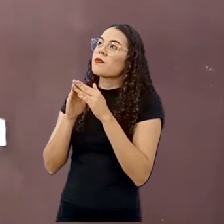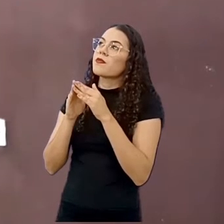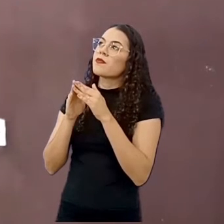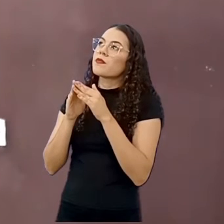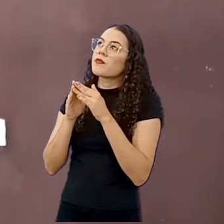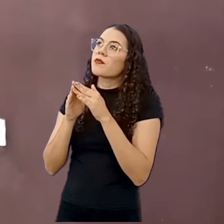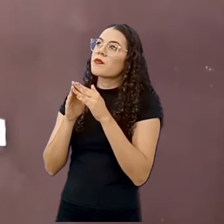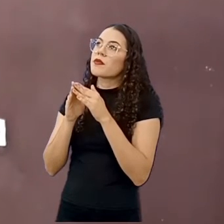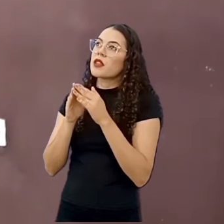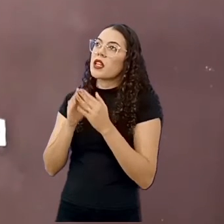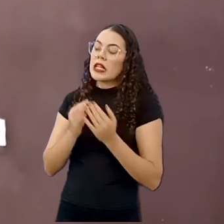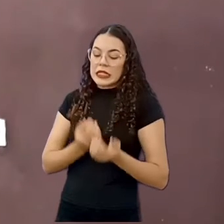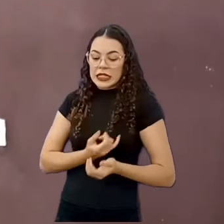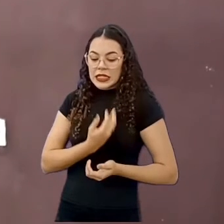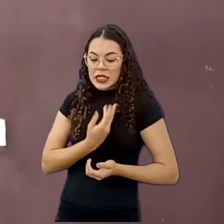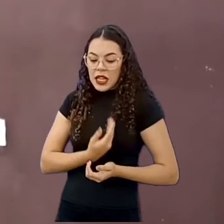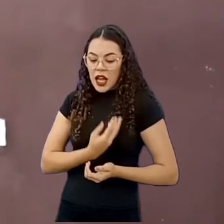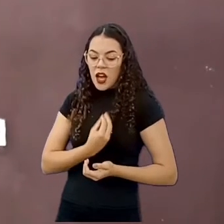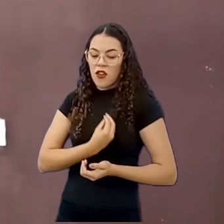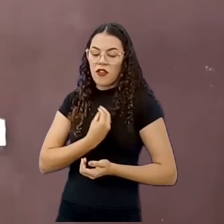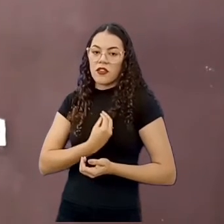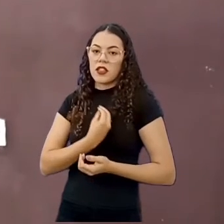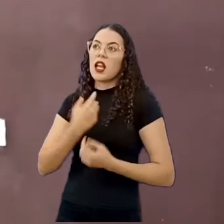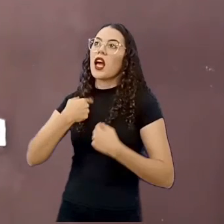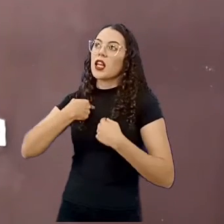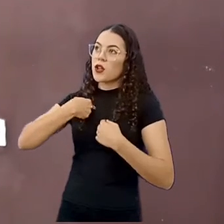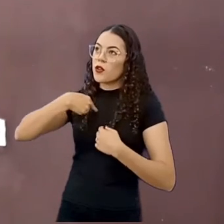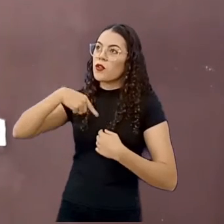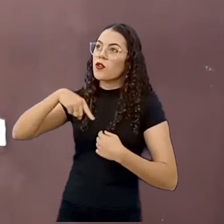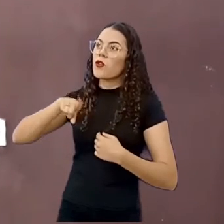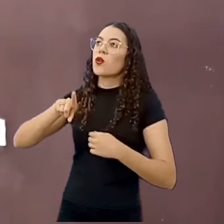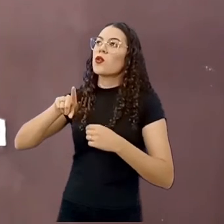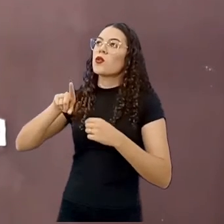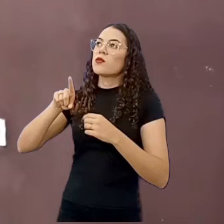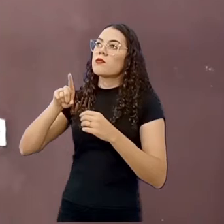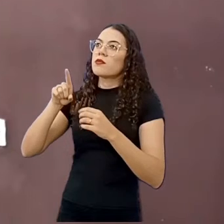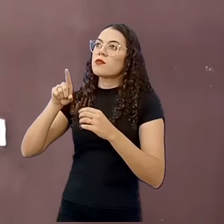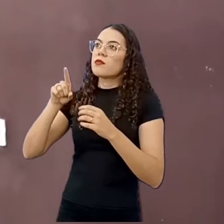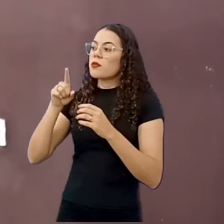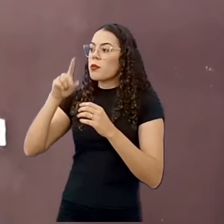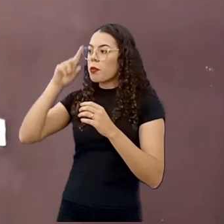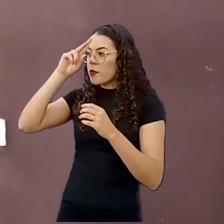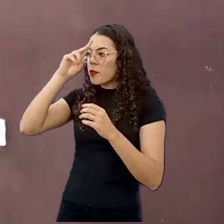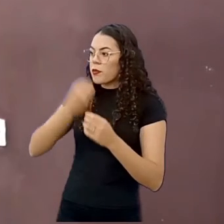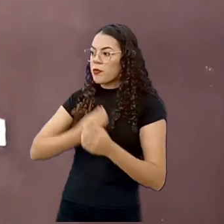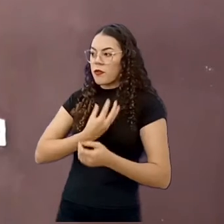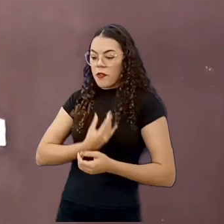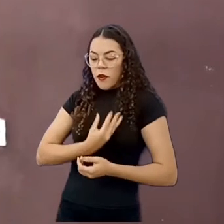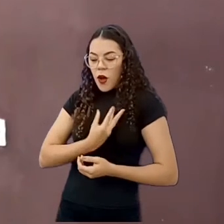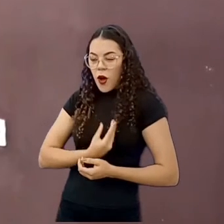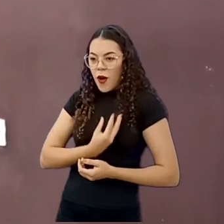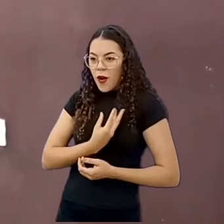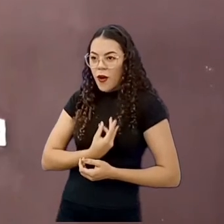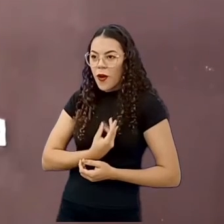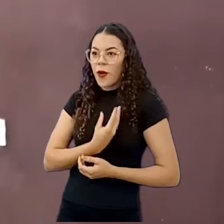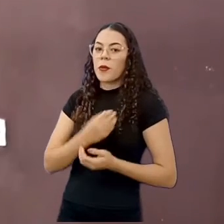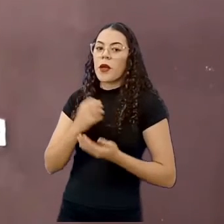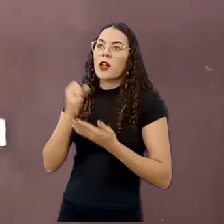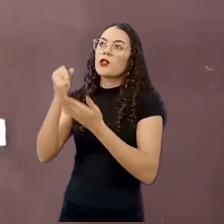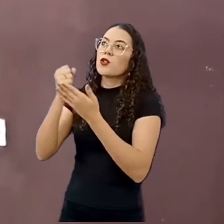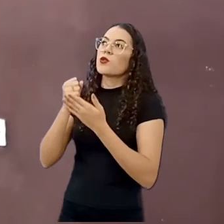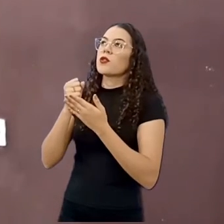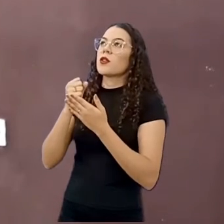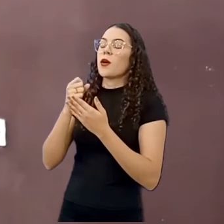gravetos inúteis da minha vida, para que eu possa me consumir por ti, Senhor. Consome a minha vida, porque ela é